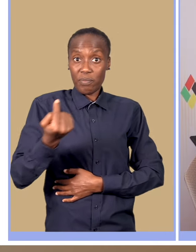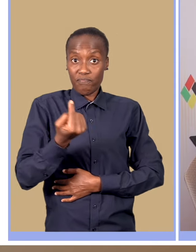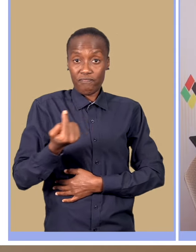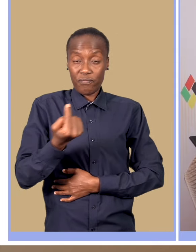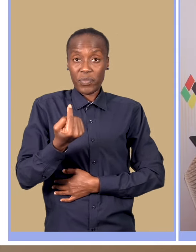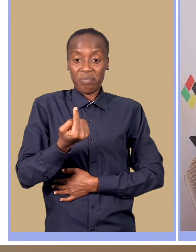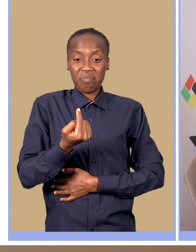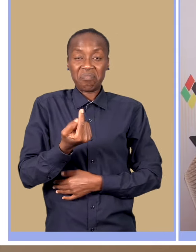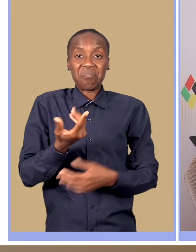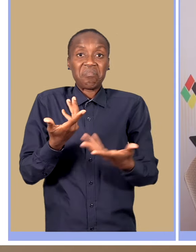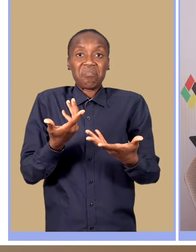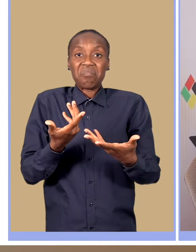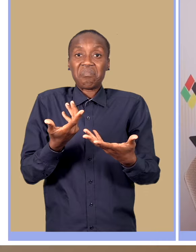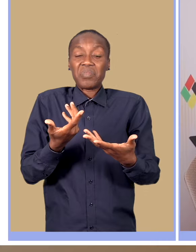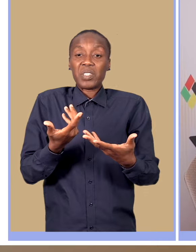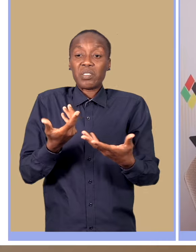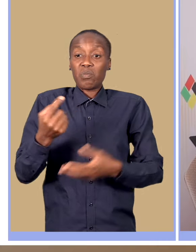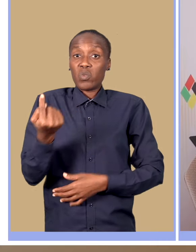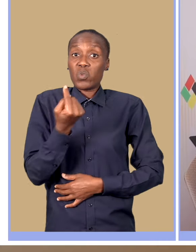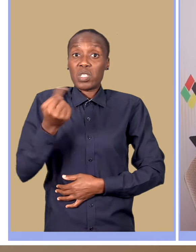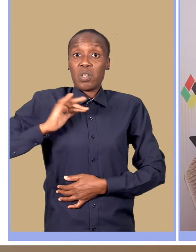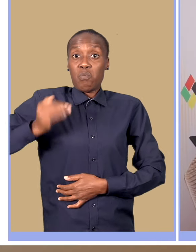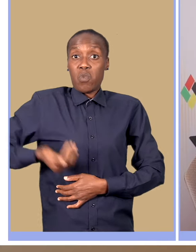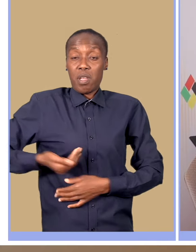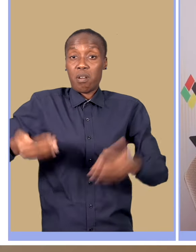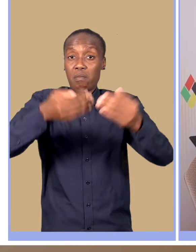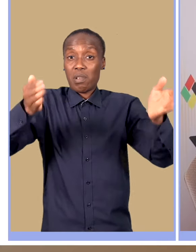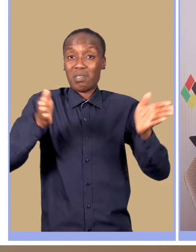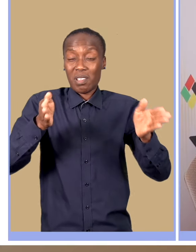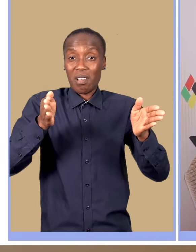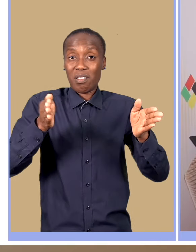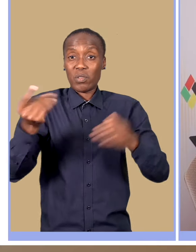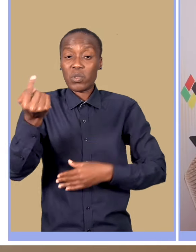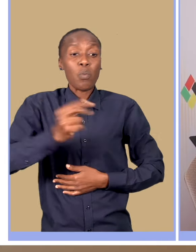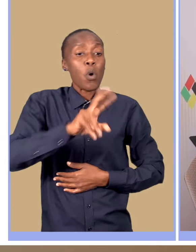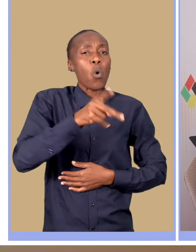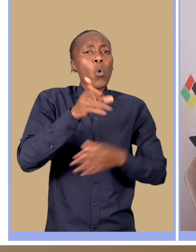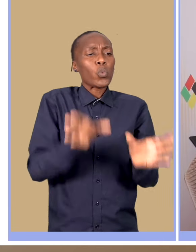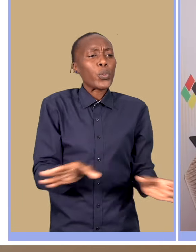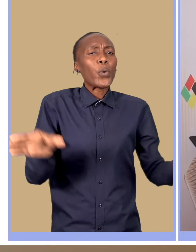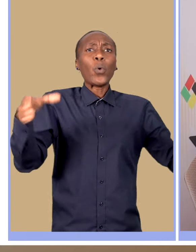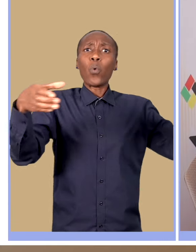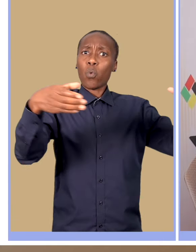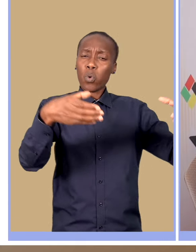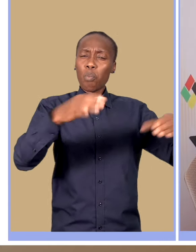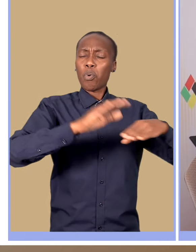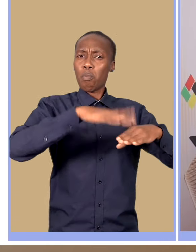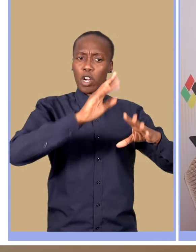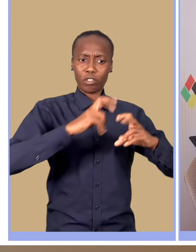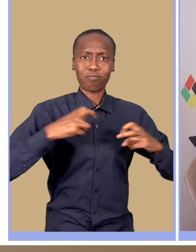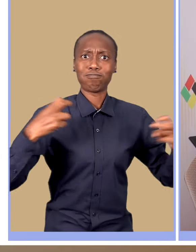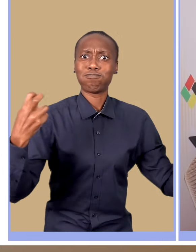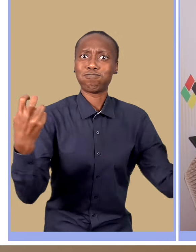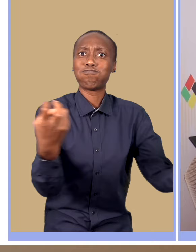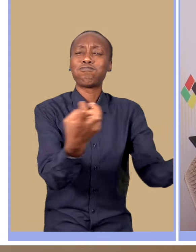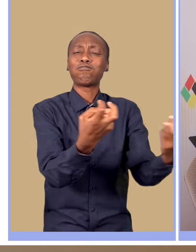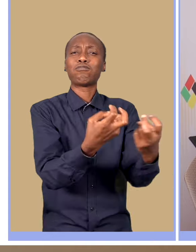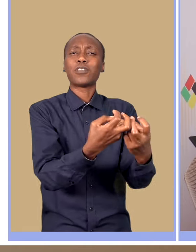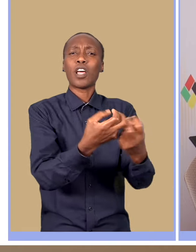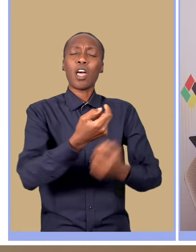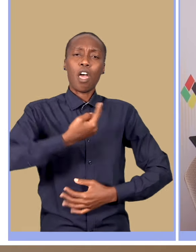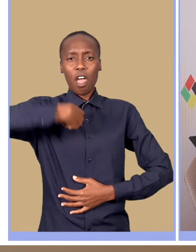outro lado nós tínhamos os outros, não é? Aqueles que estavam na sala e tudo mais. E nós fizemos uma